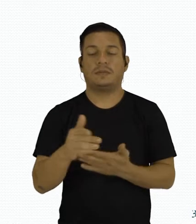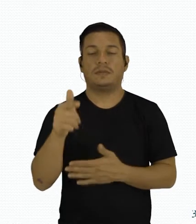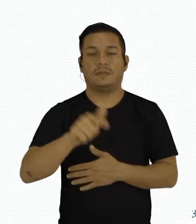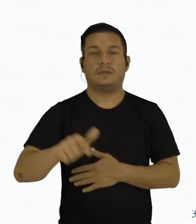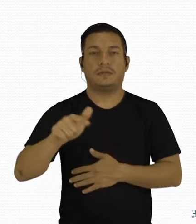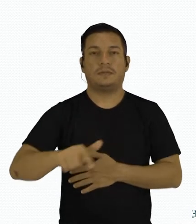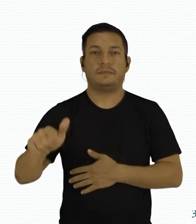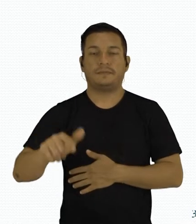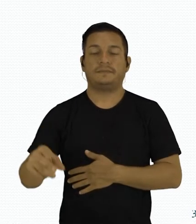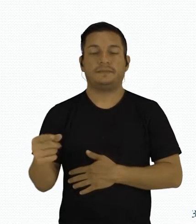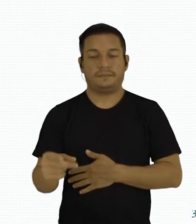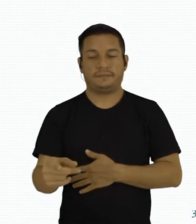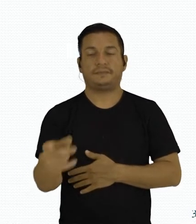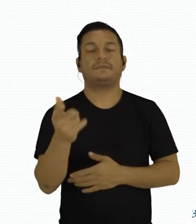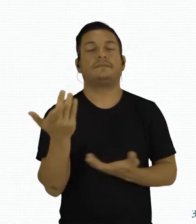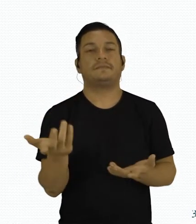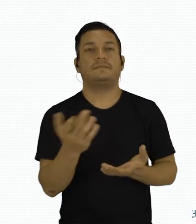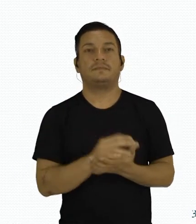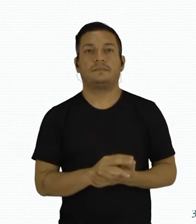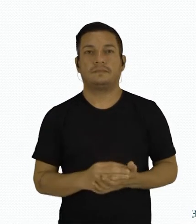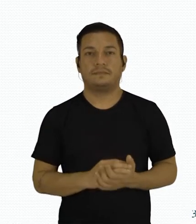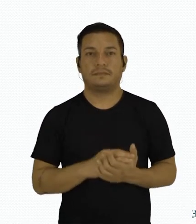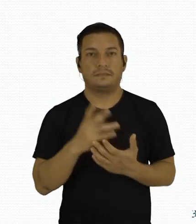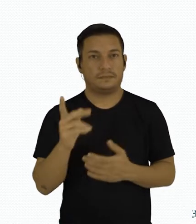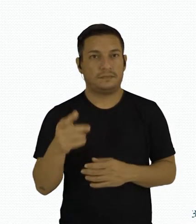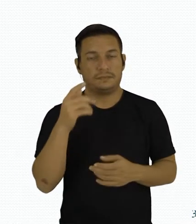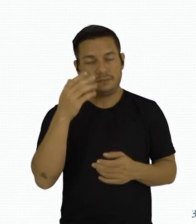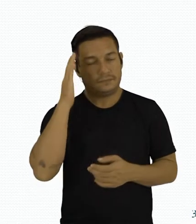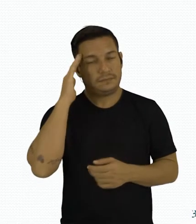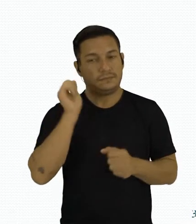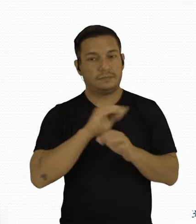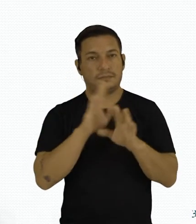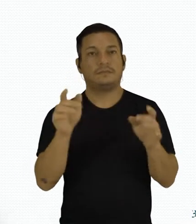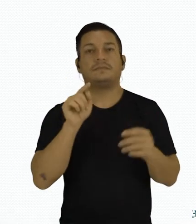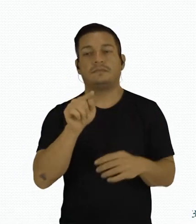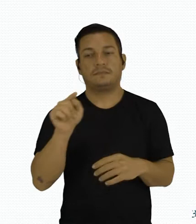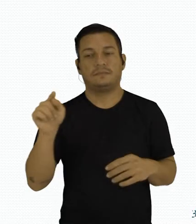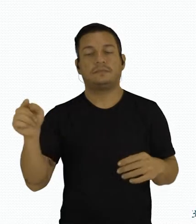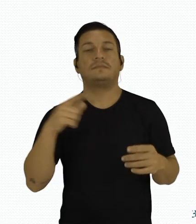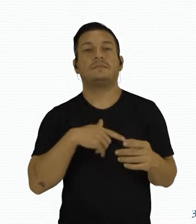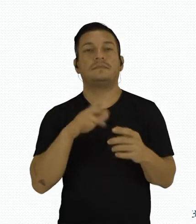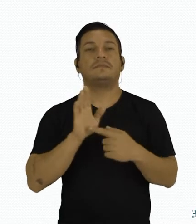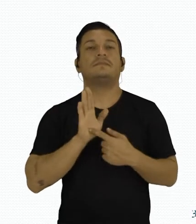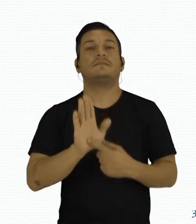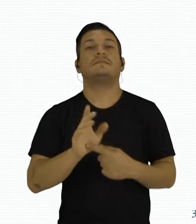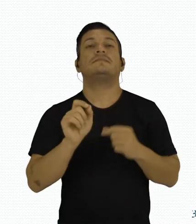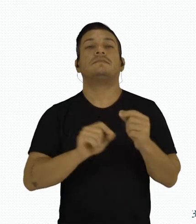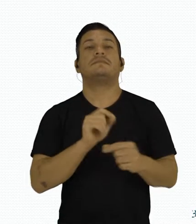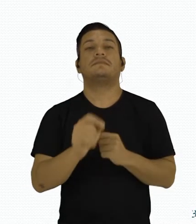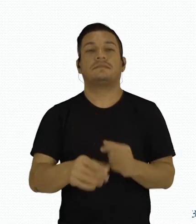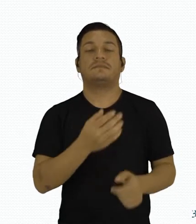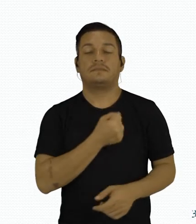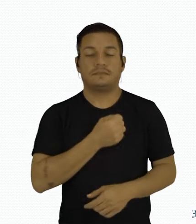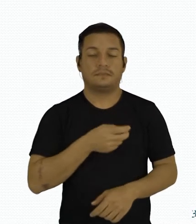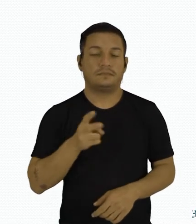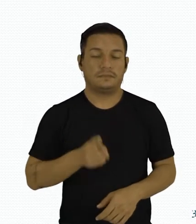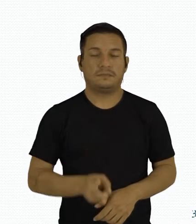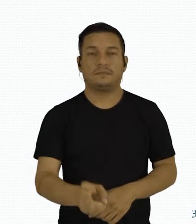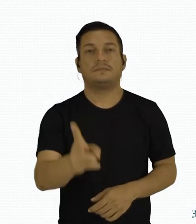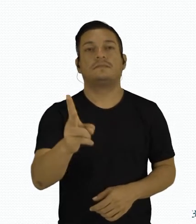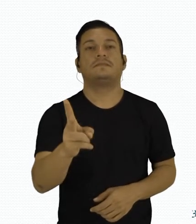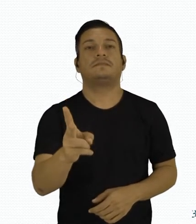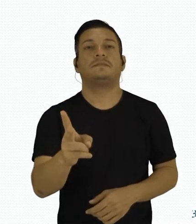repetir infinitamente. Não perca de vista que as reticências ao final indicam que o decimal ele continua, ou seja, as casas